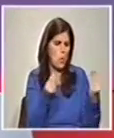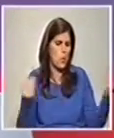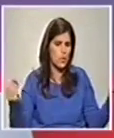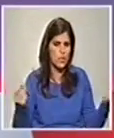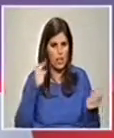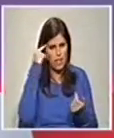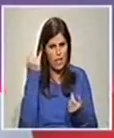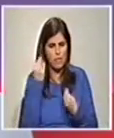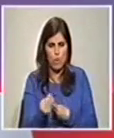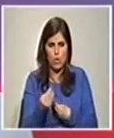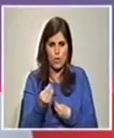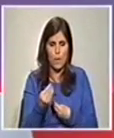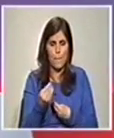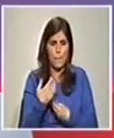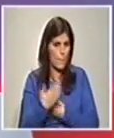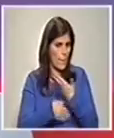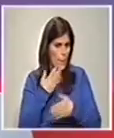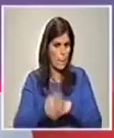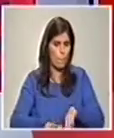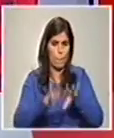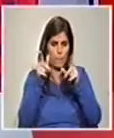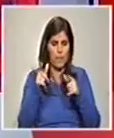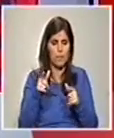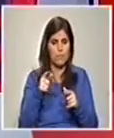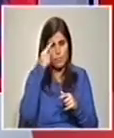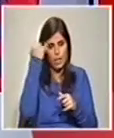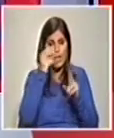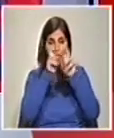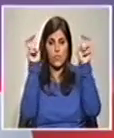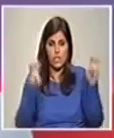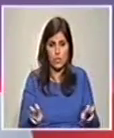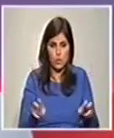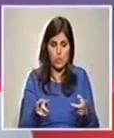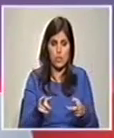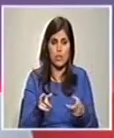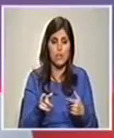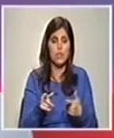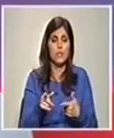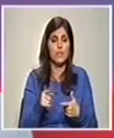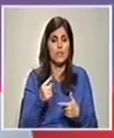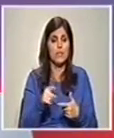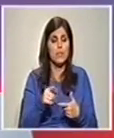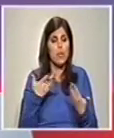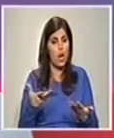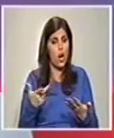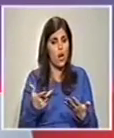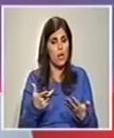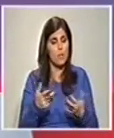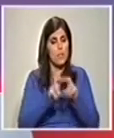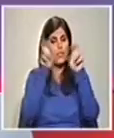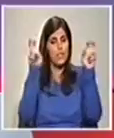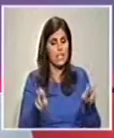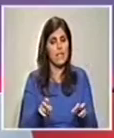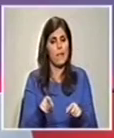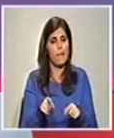boas. Ideias, por exemplo. E que tenham andado para a frente. Ideias de certificações. Há bocadinho falávamos de certificações. Nós temos entre mãos agora uma